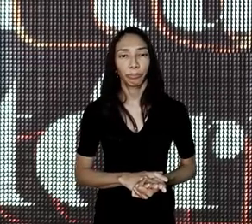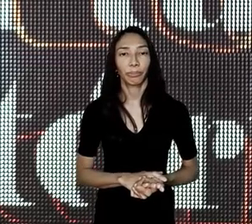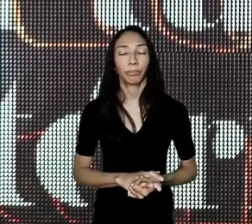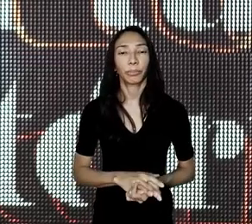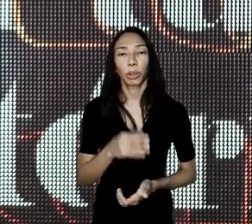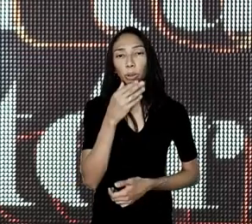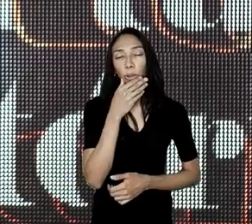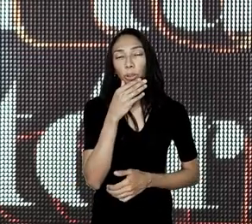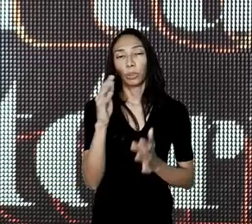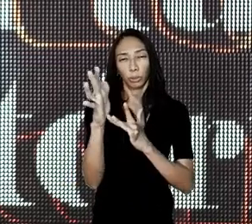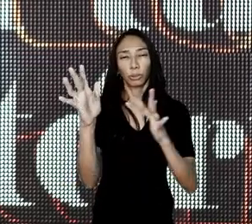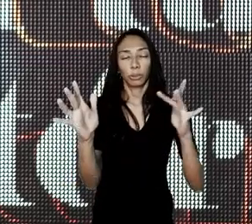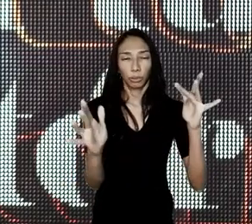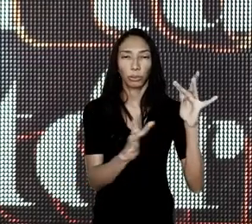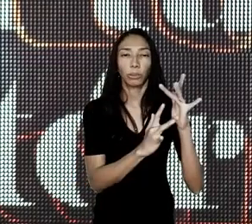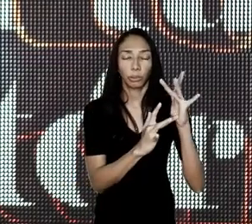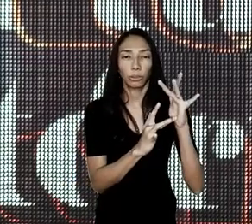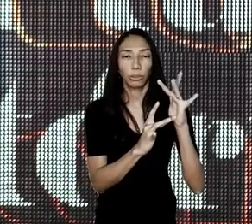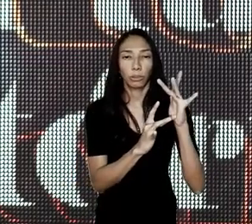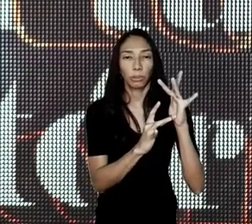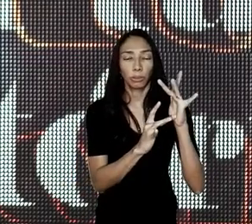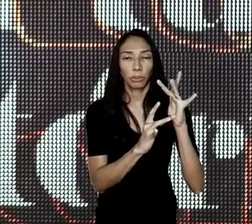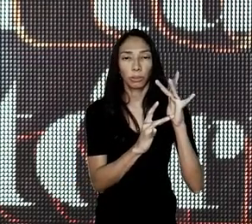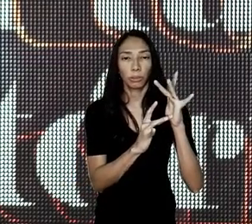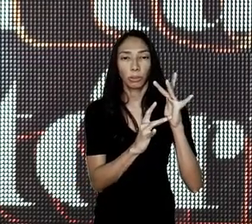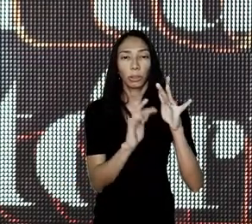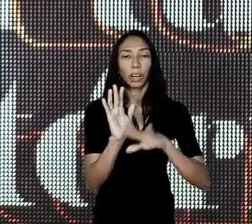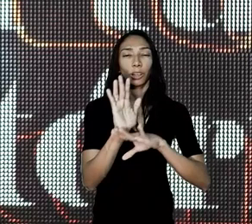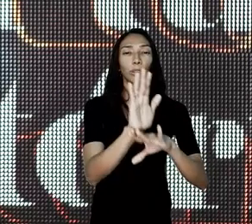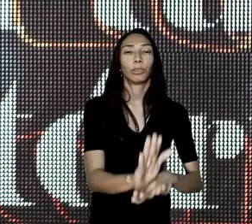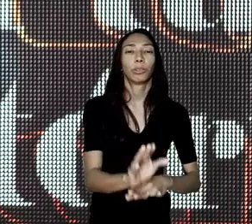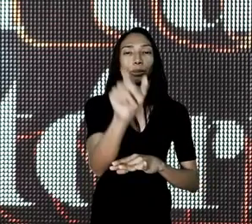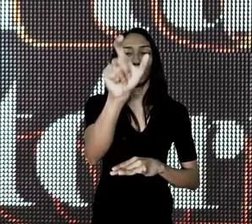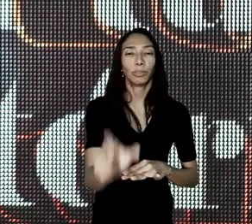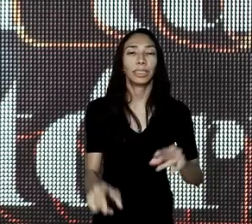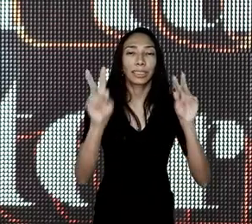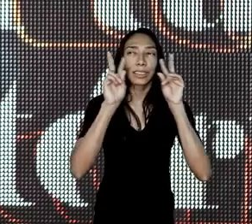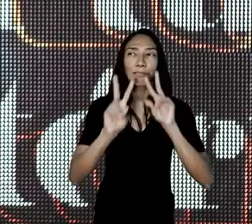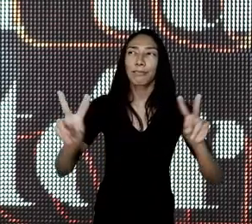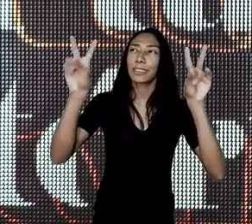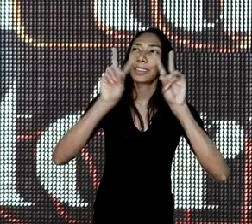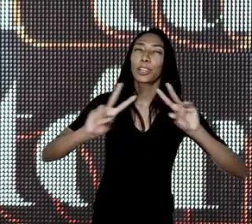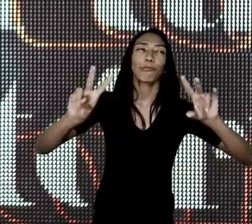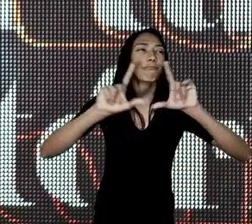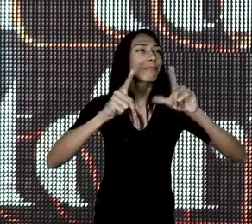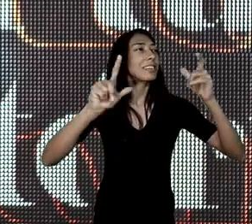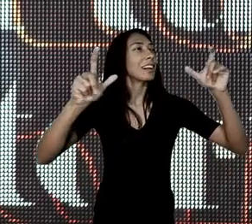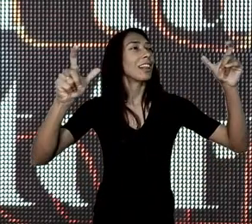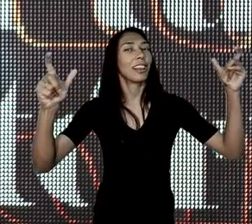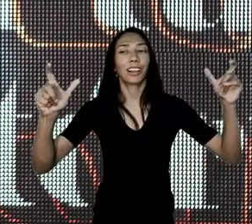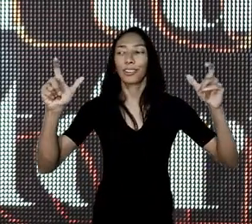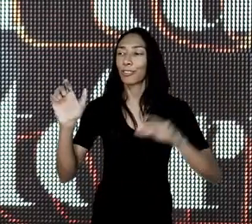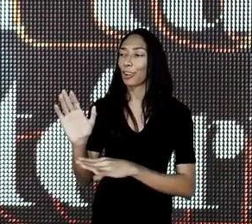Provavelmente Ele está fazendo você ter uma visão mais ampla do cenário todo, a olhar para o outro